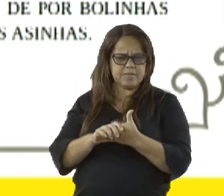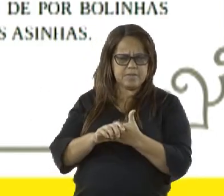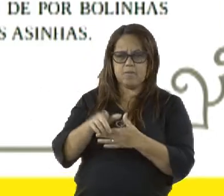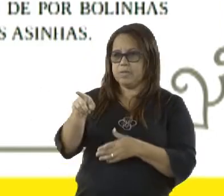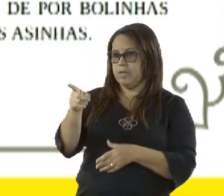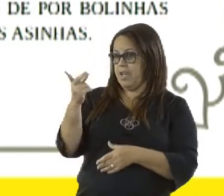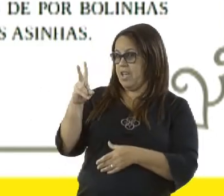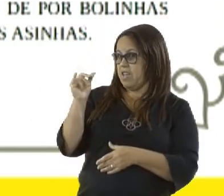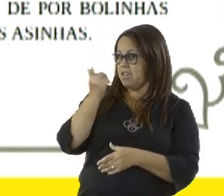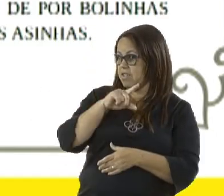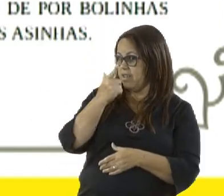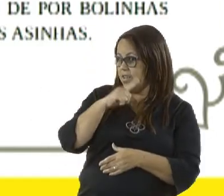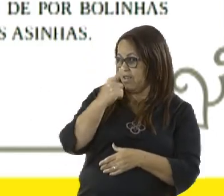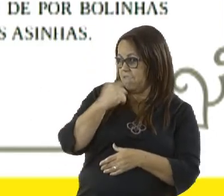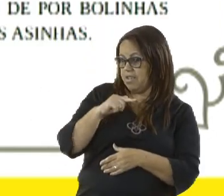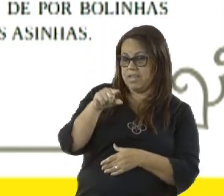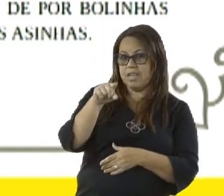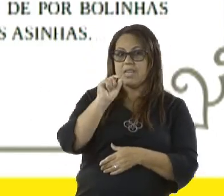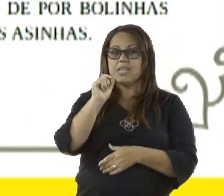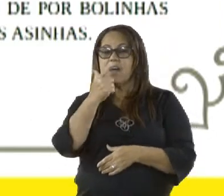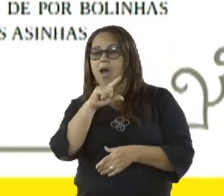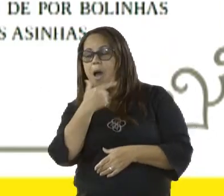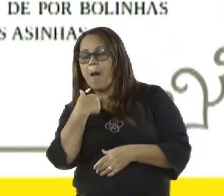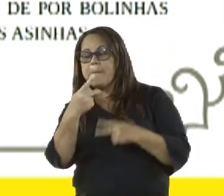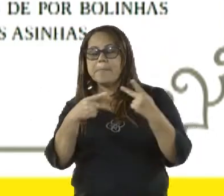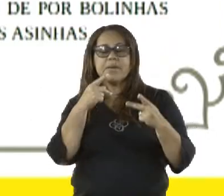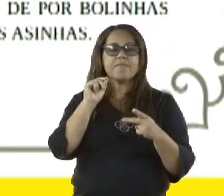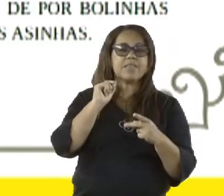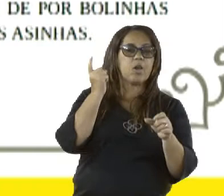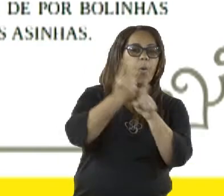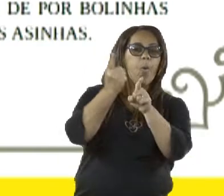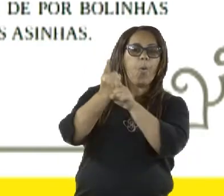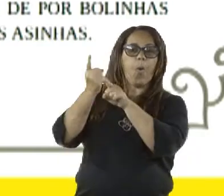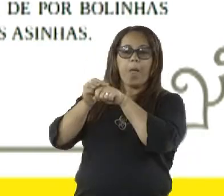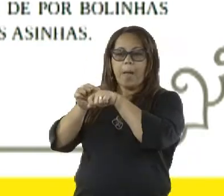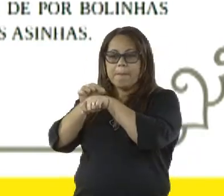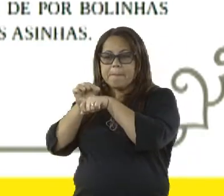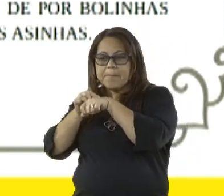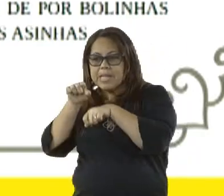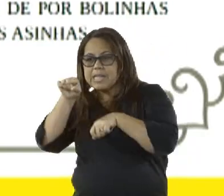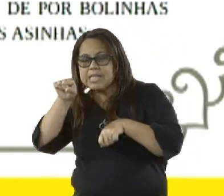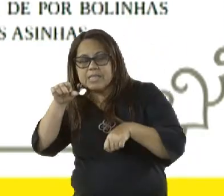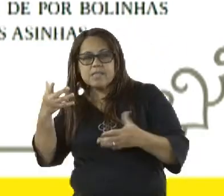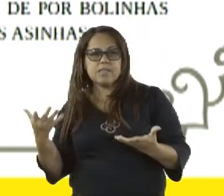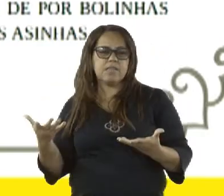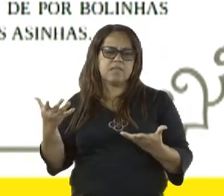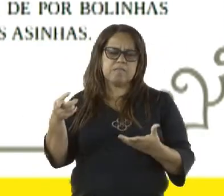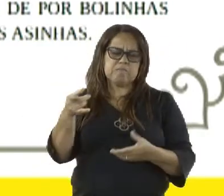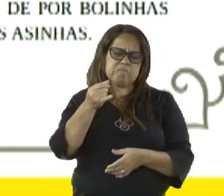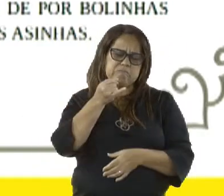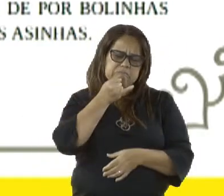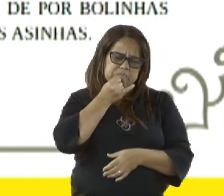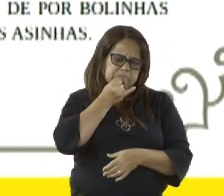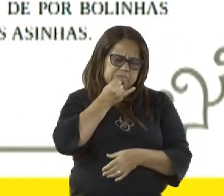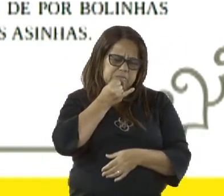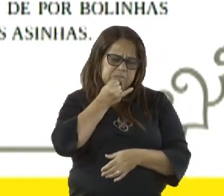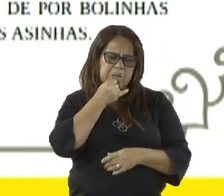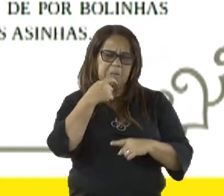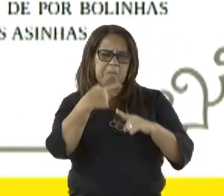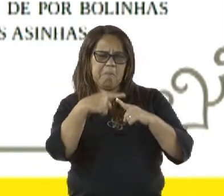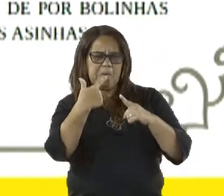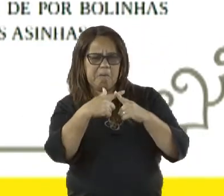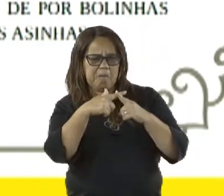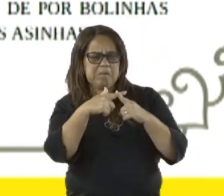Ganhará um prêmio quem achar as bolinhas da Joaninha, debocha a abelha. A Joaninha ficava triste ao ouvir